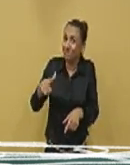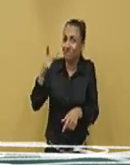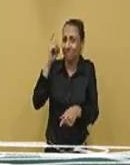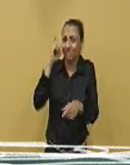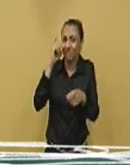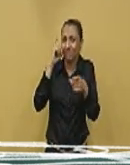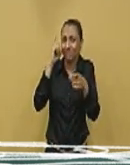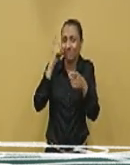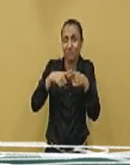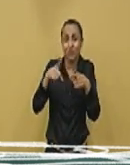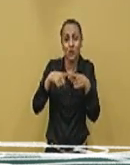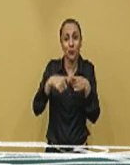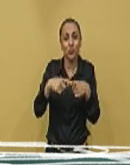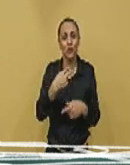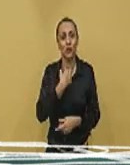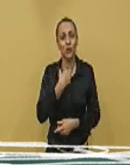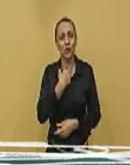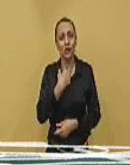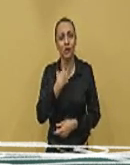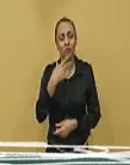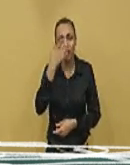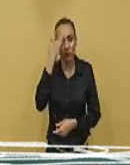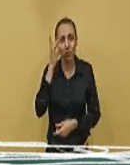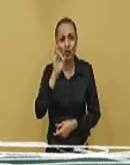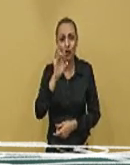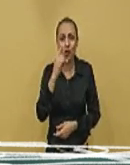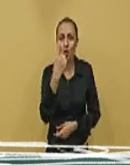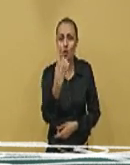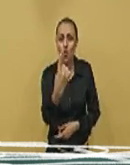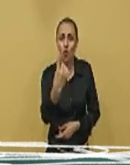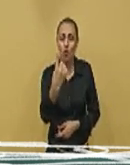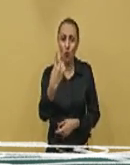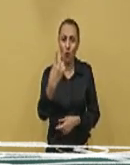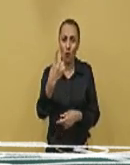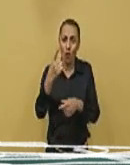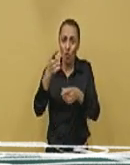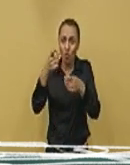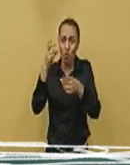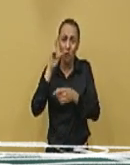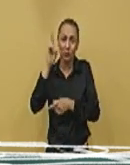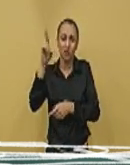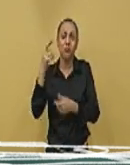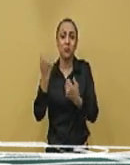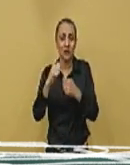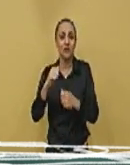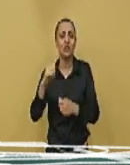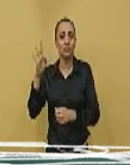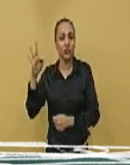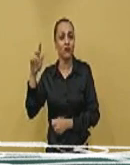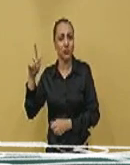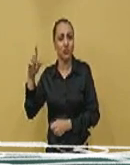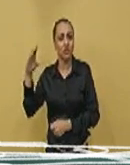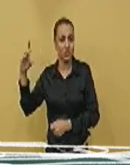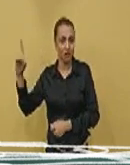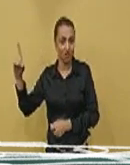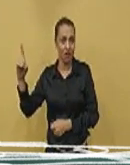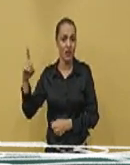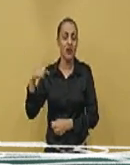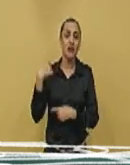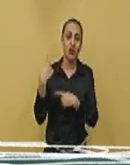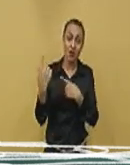pode mais ser a pessoa ficar só no encargo. Ela tem que receber uma FG ou uma CD. Então, nós vamos ter que fazer